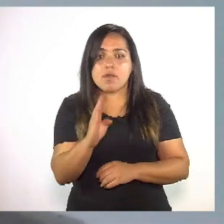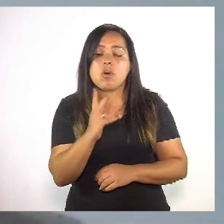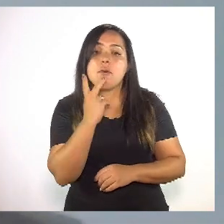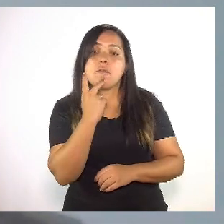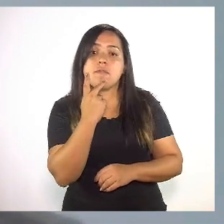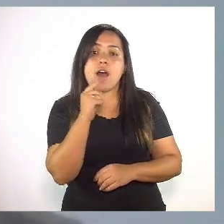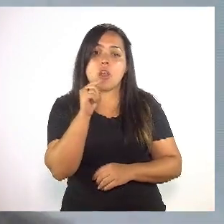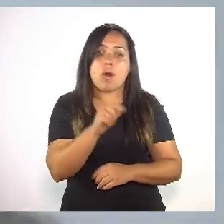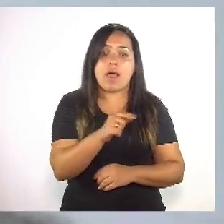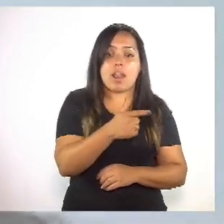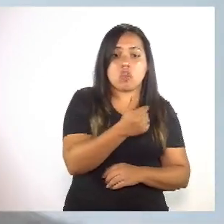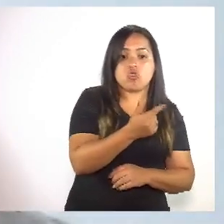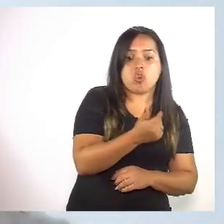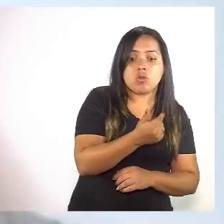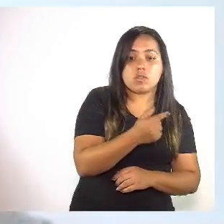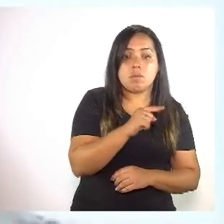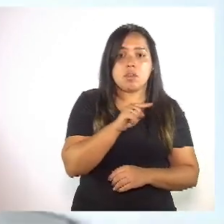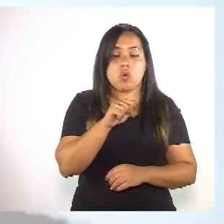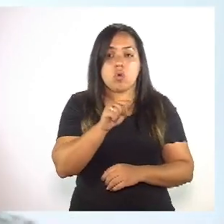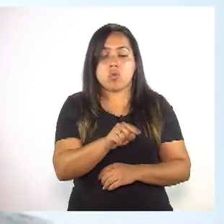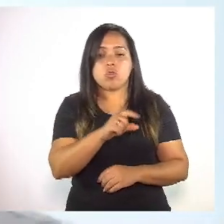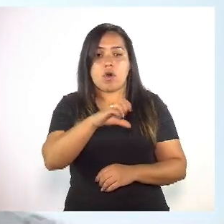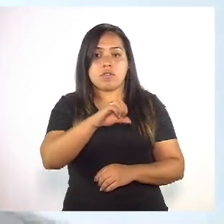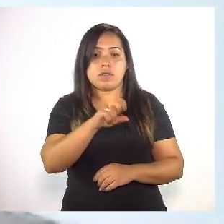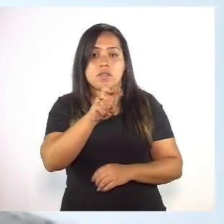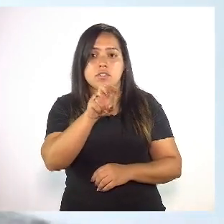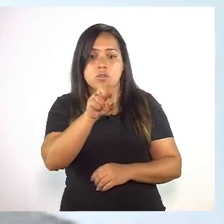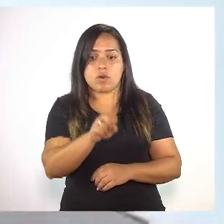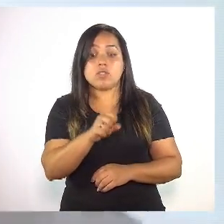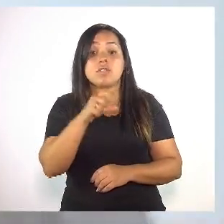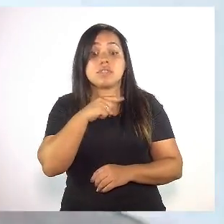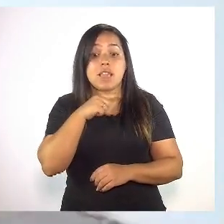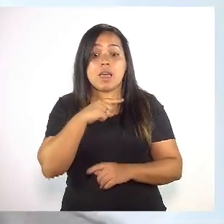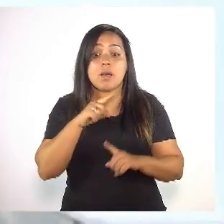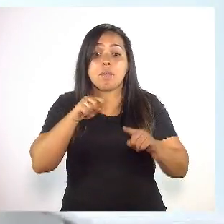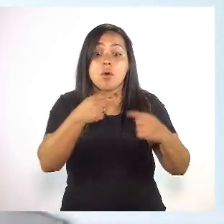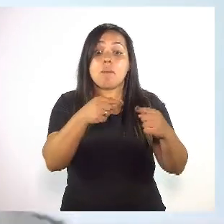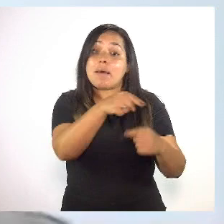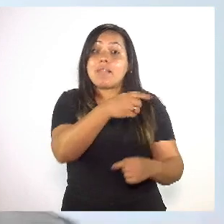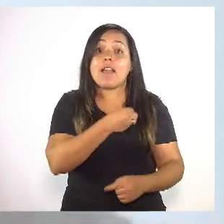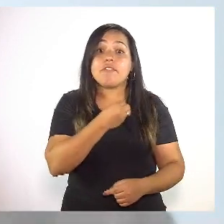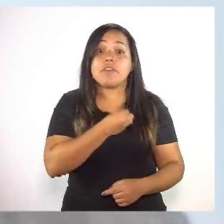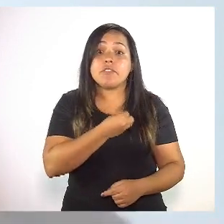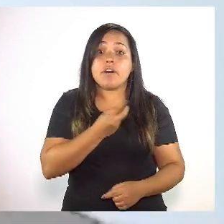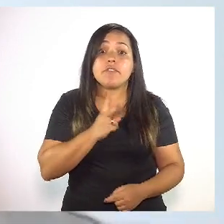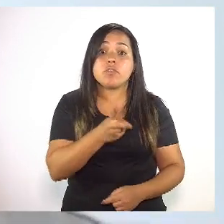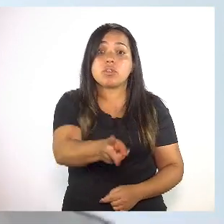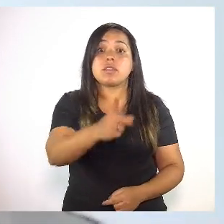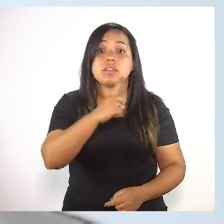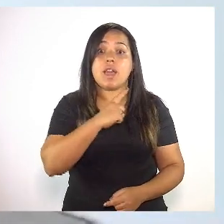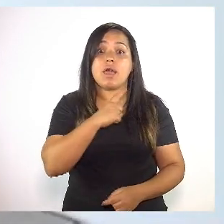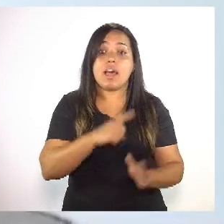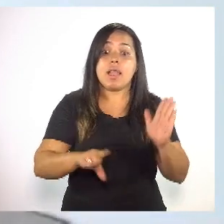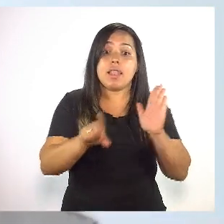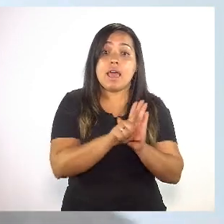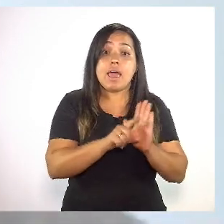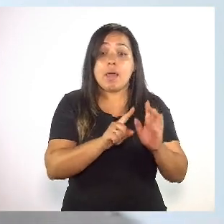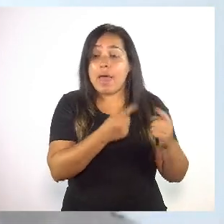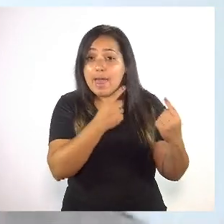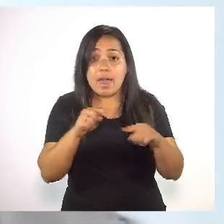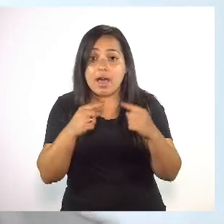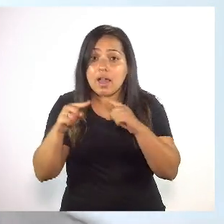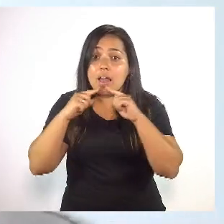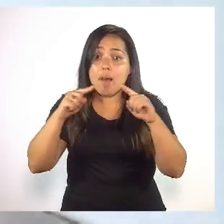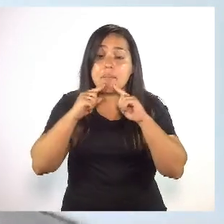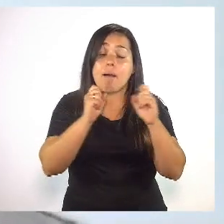da Lei Federal 12.858, de 2013. Reconheço que há esse questionamento. Só que ela está em vigor. Ela está em vigor. Então, assim, a